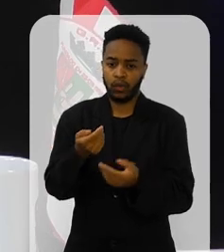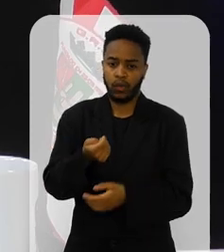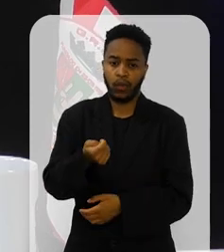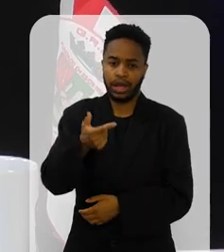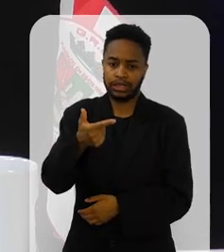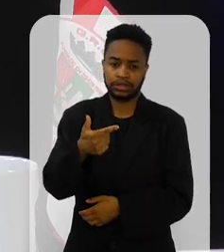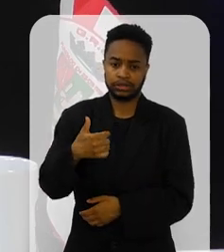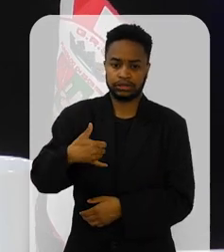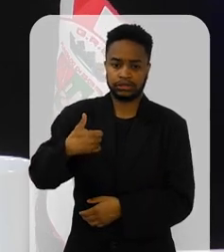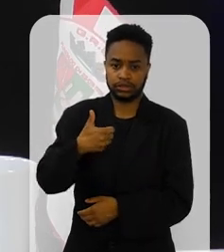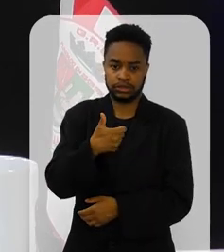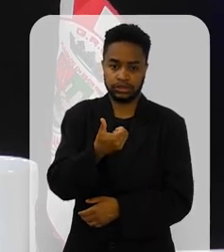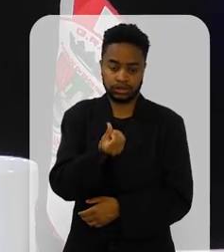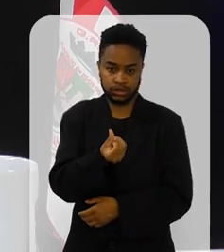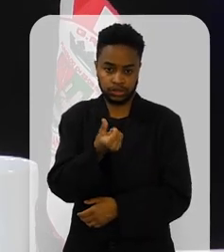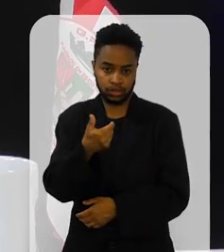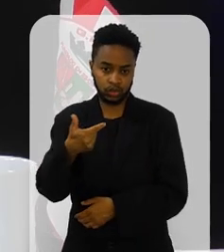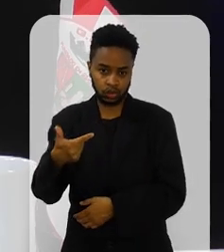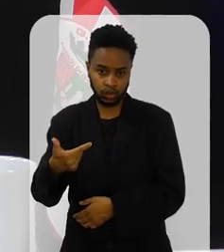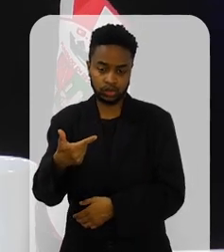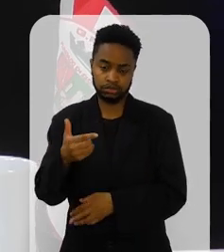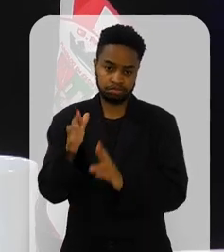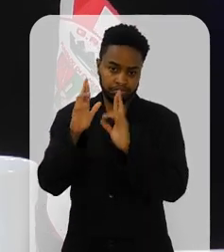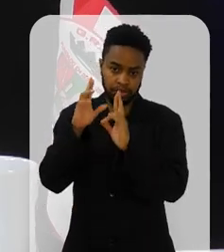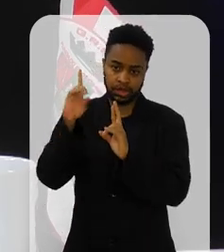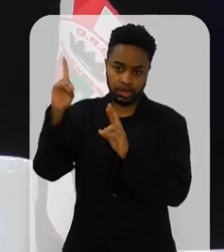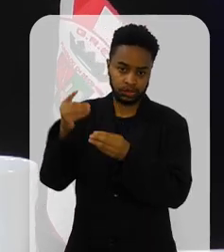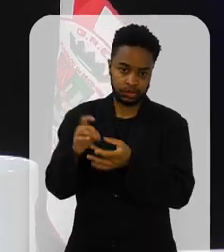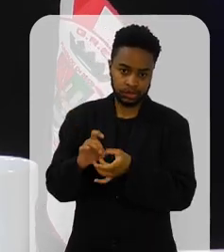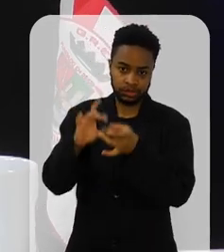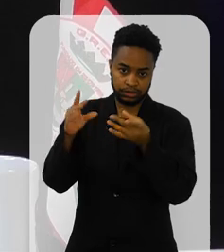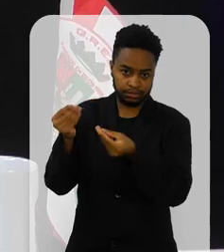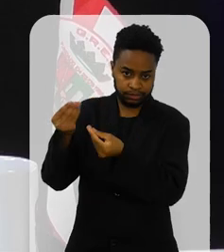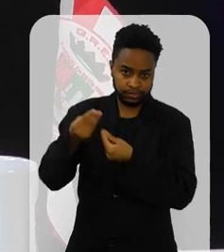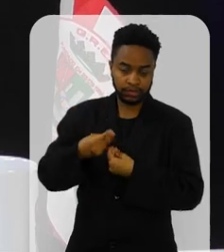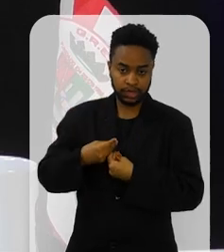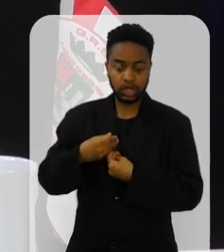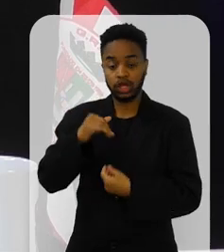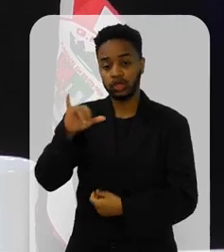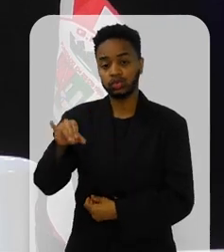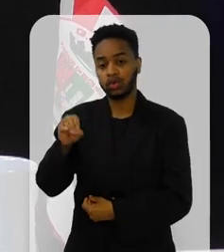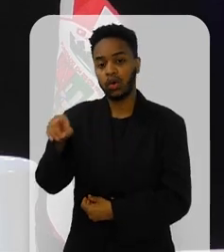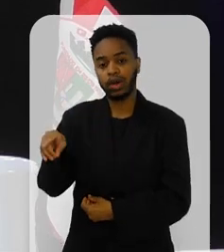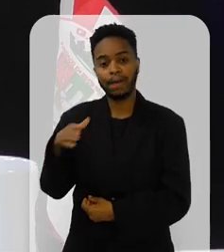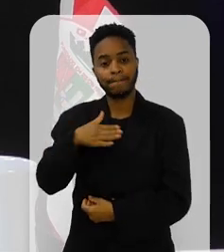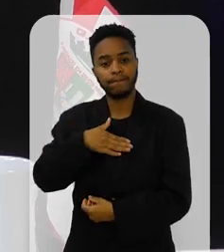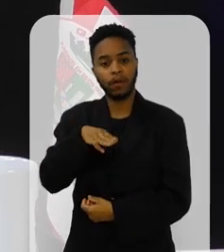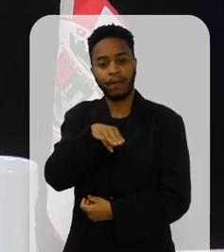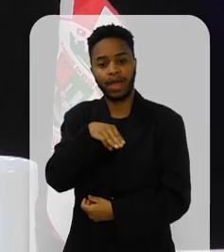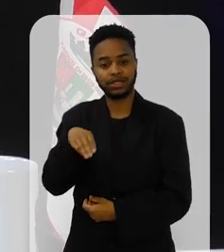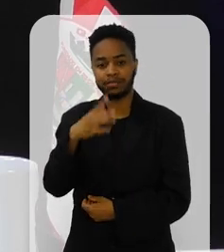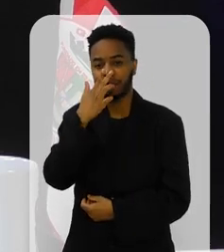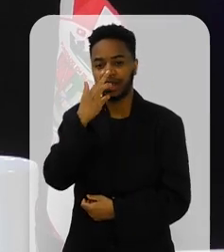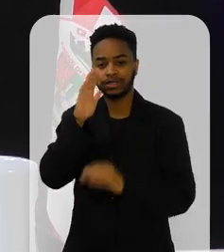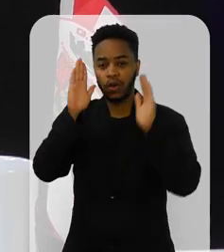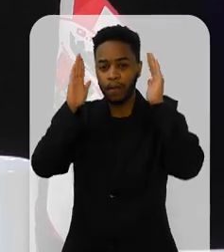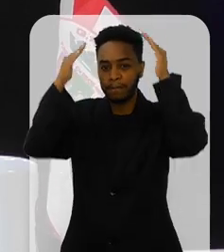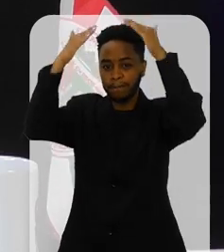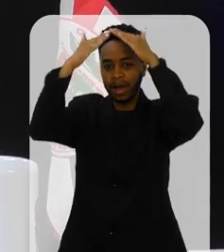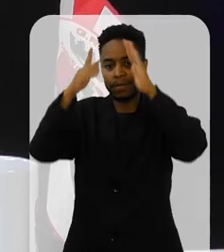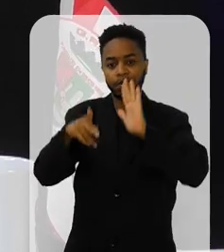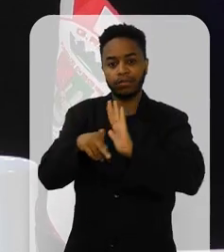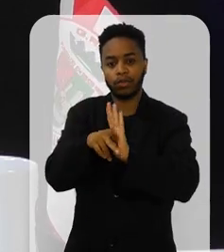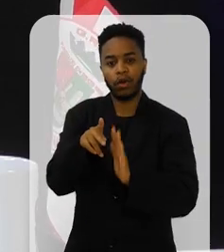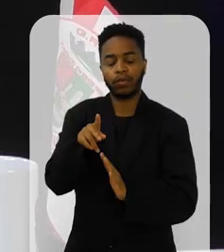completar 62 anos, se o Papai do Céu assim me permitir. O João é meu mestre, é o Papa do Carnaval. É